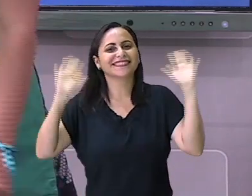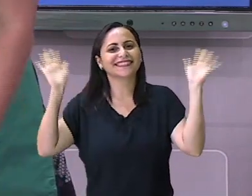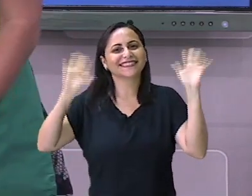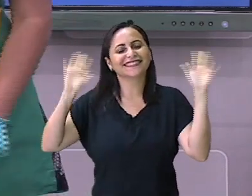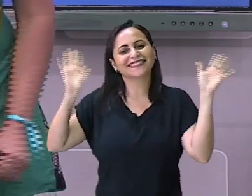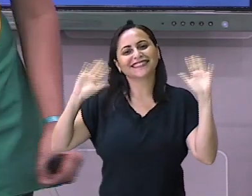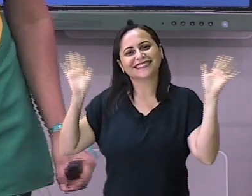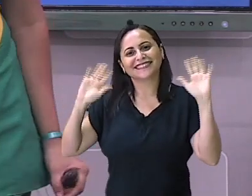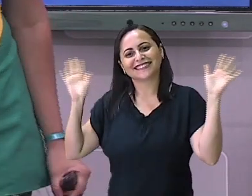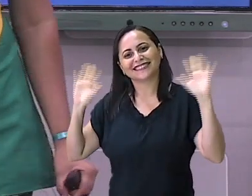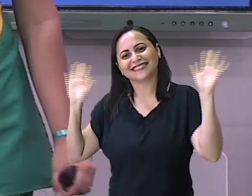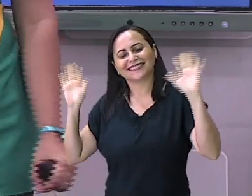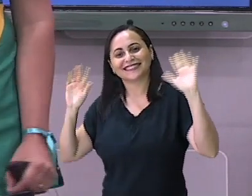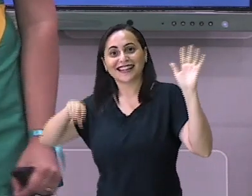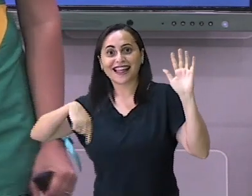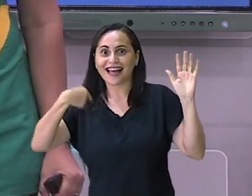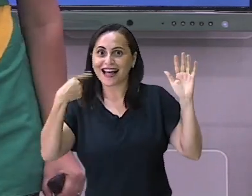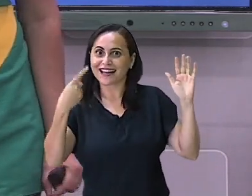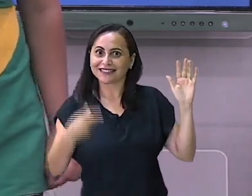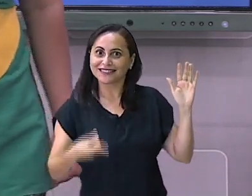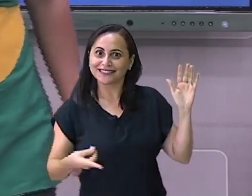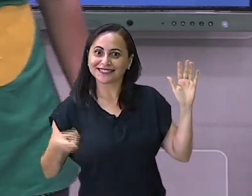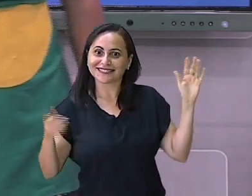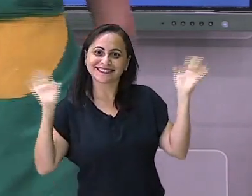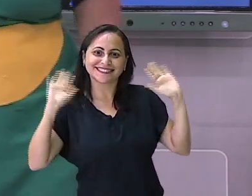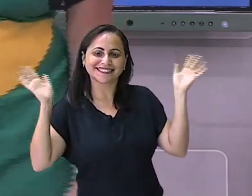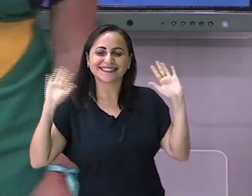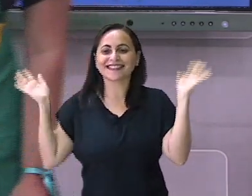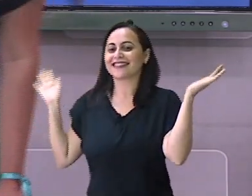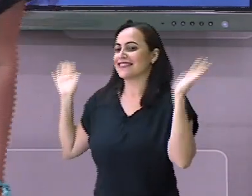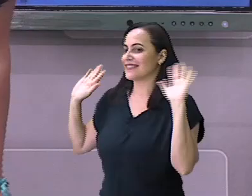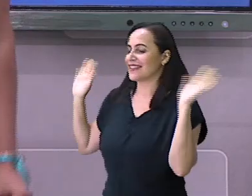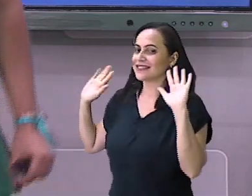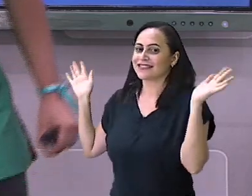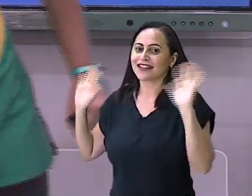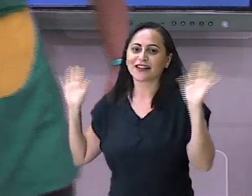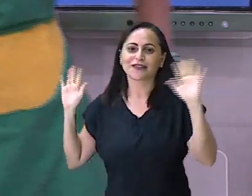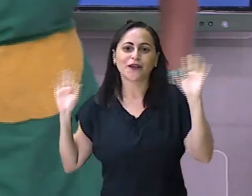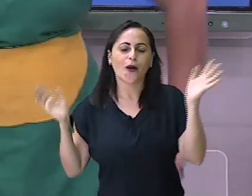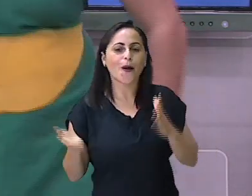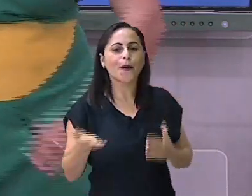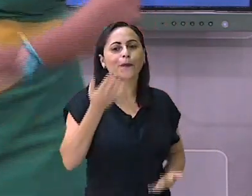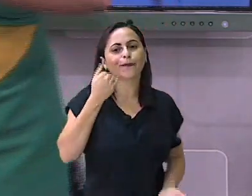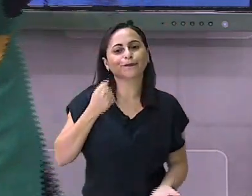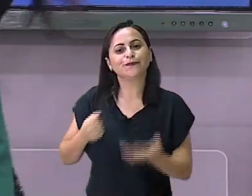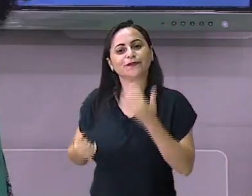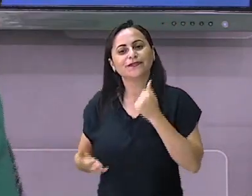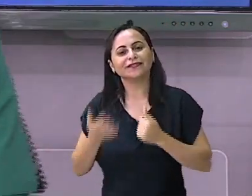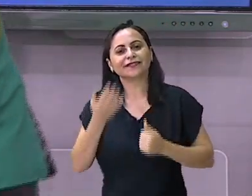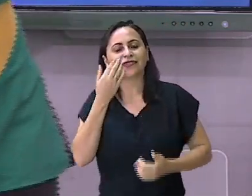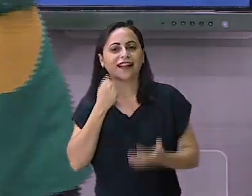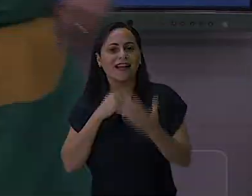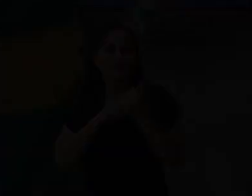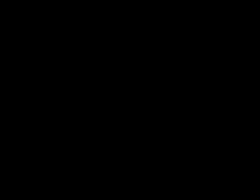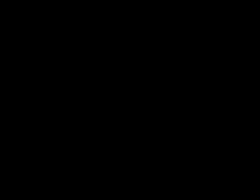Um grande beijo e até a próxima. Tchau! Nhoque, nhoque, nhoque, come muito a lagarta.